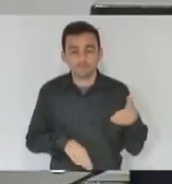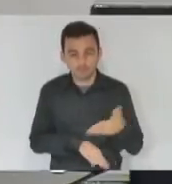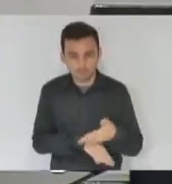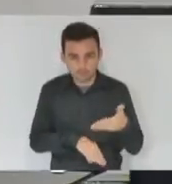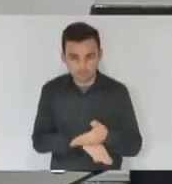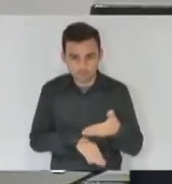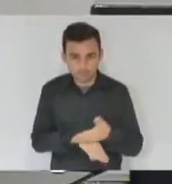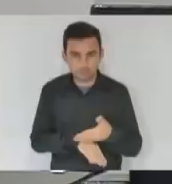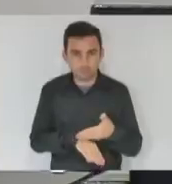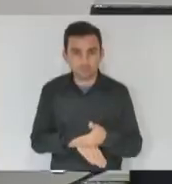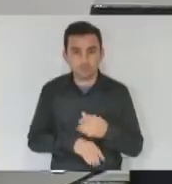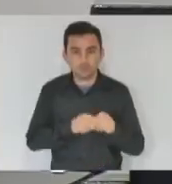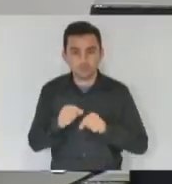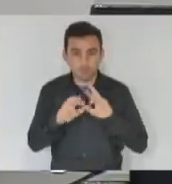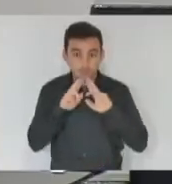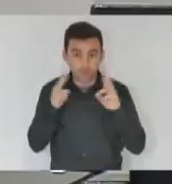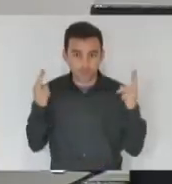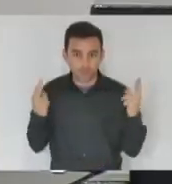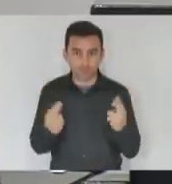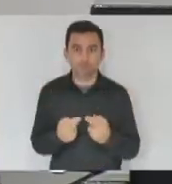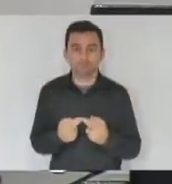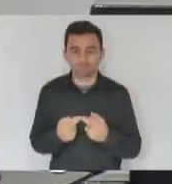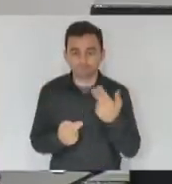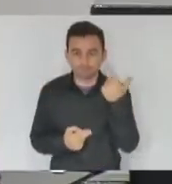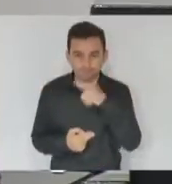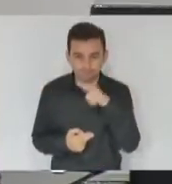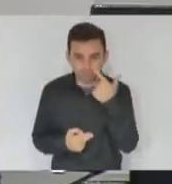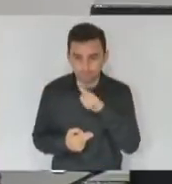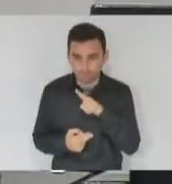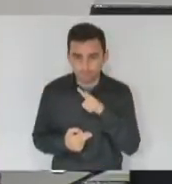dessa audiência, e ainda a Companhia